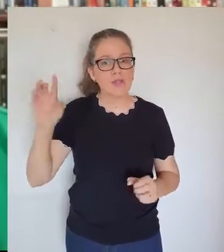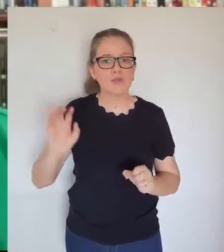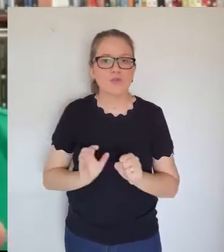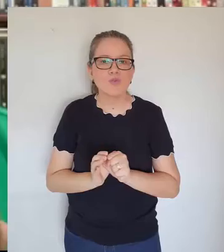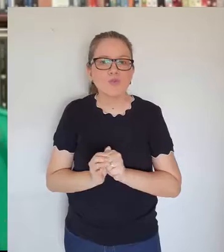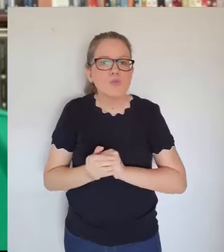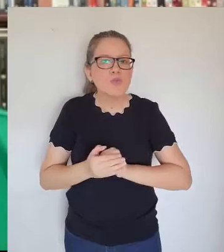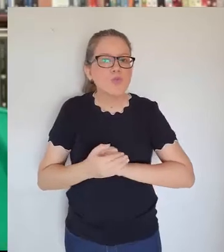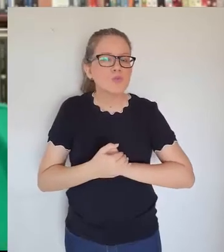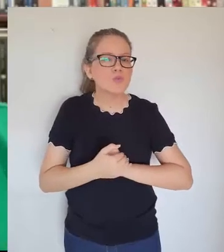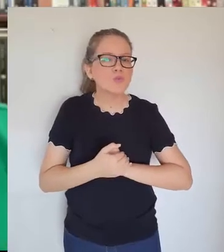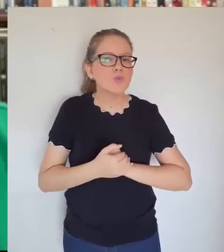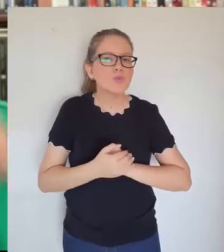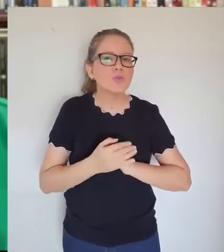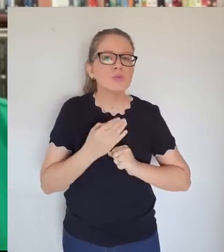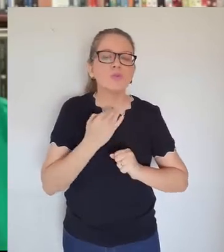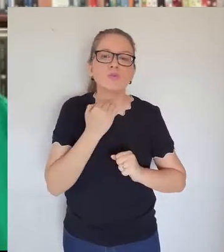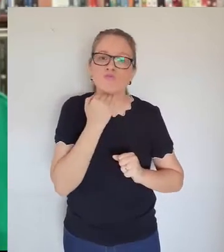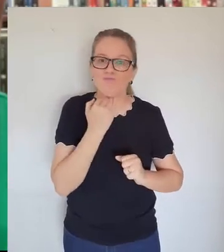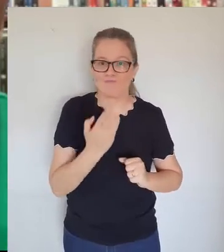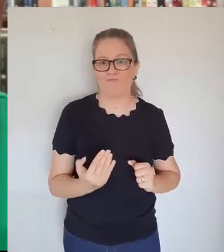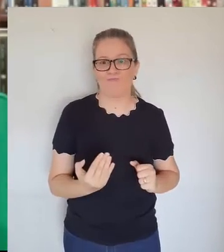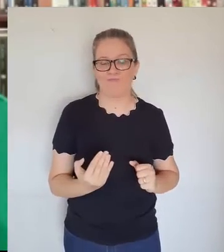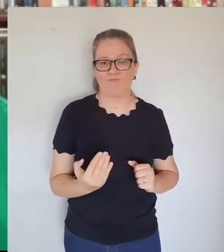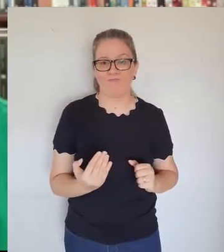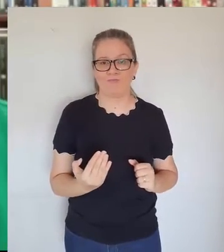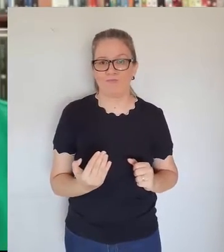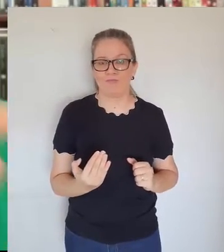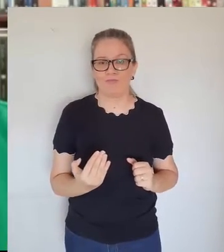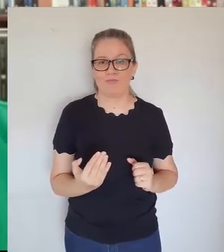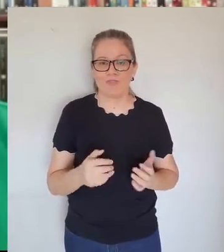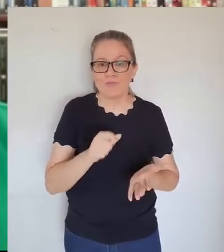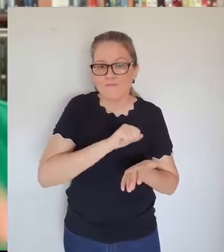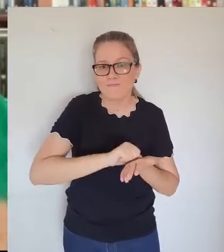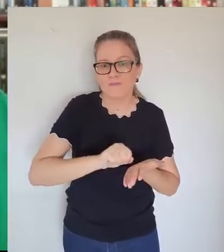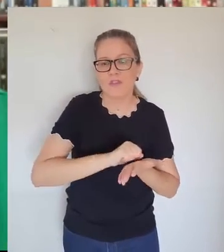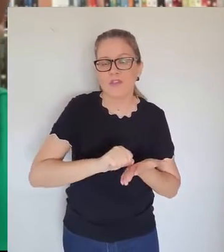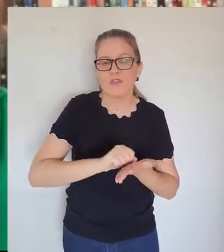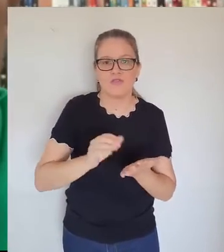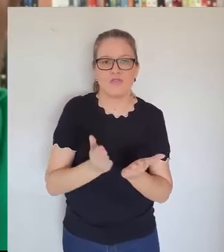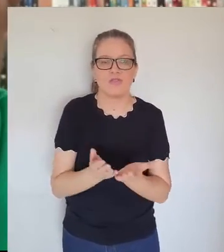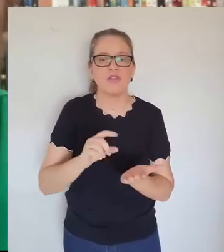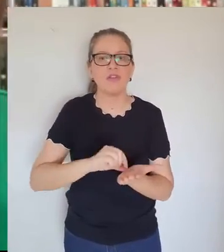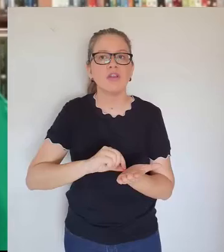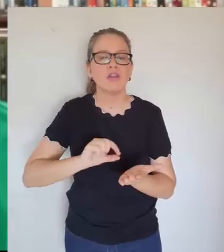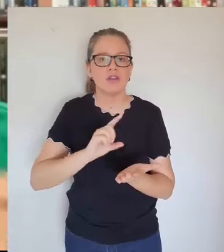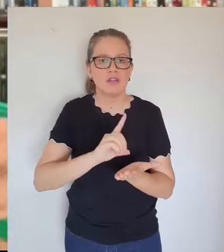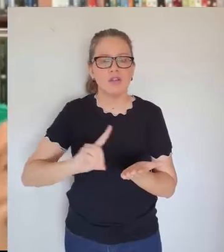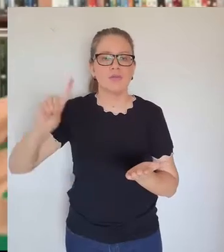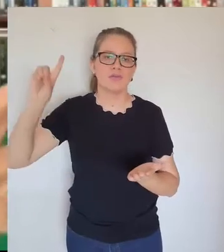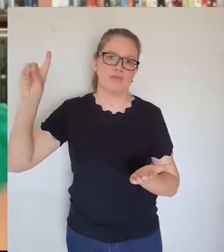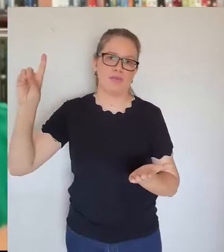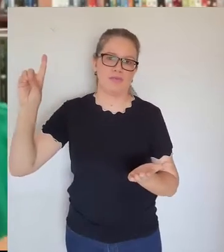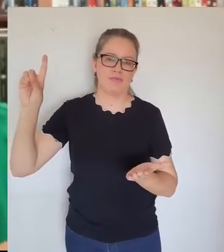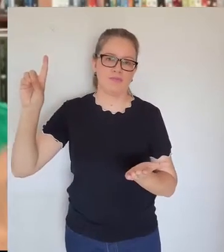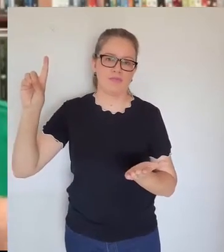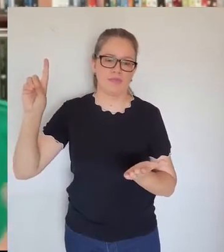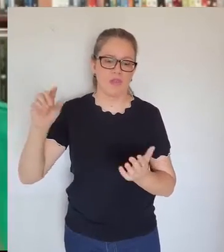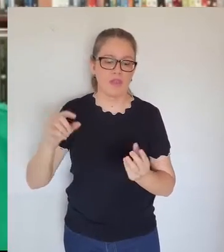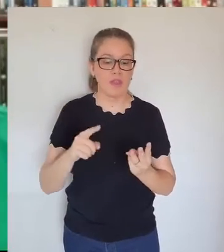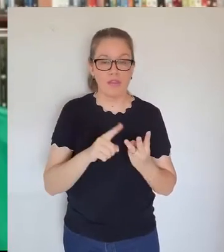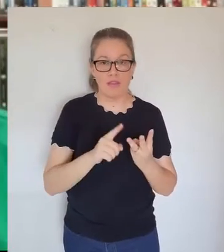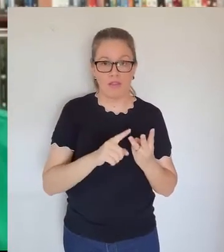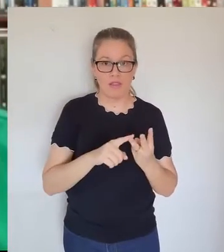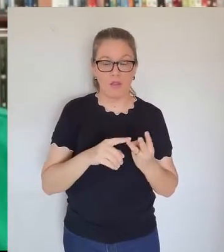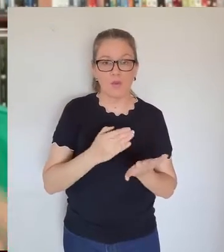Deus. Deus não esconde o fracasso dos seus e registra claramente na Bíblia. Então esse Demas começou bem